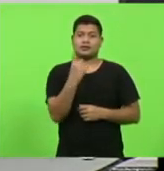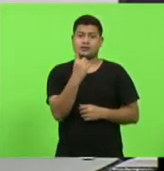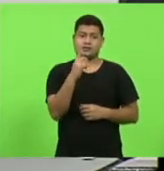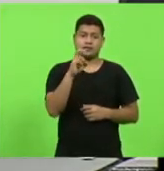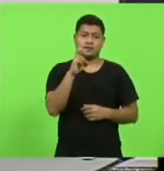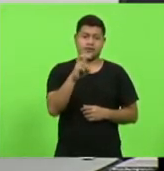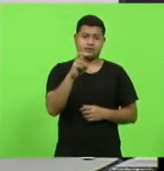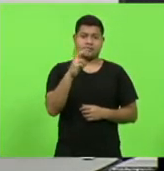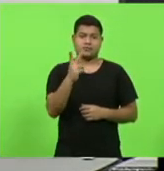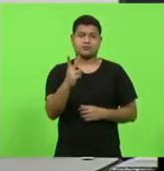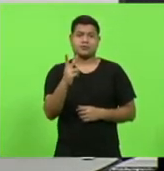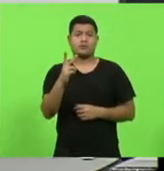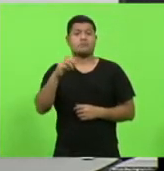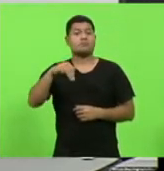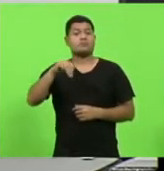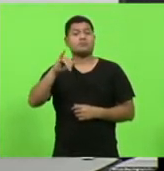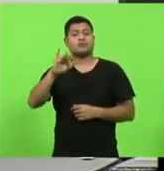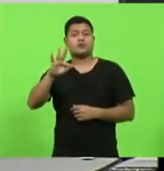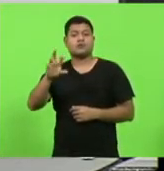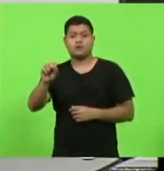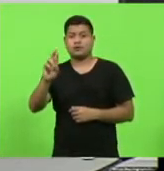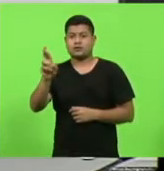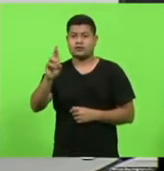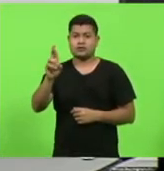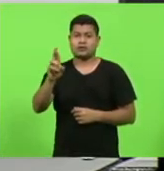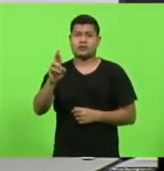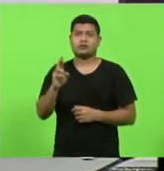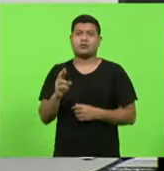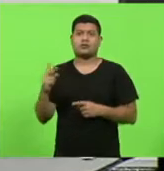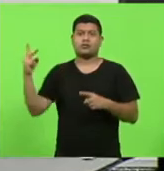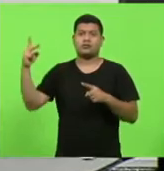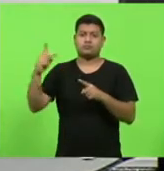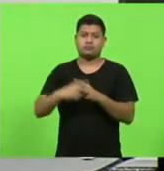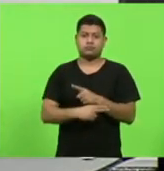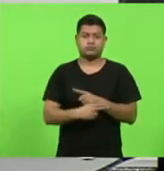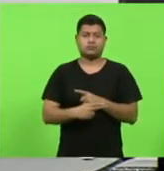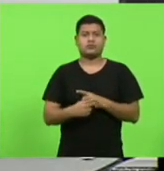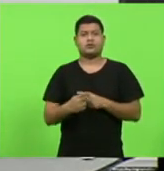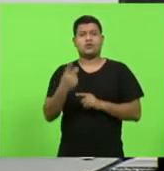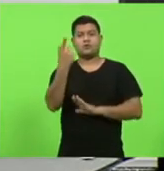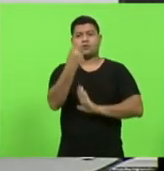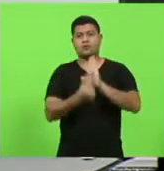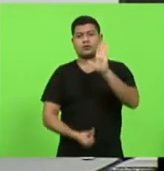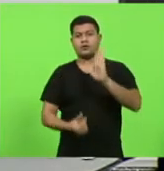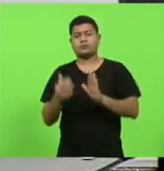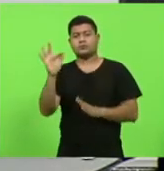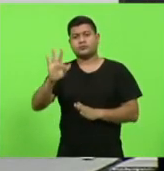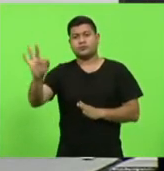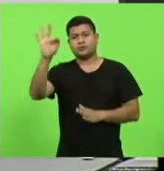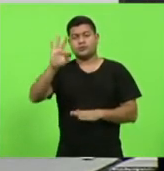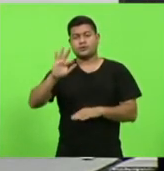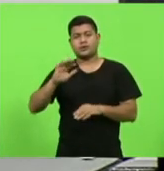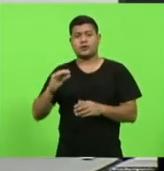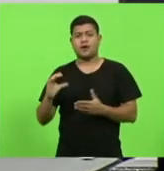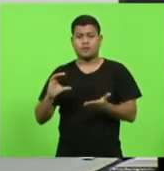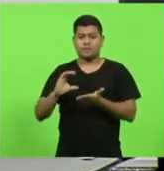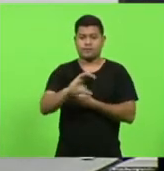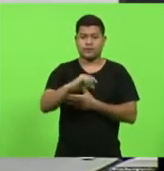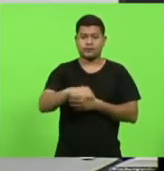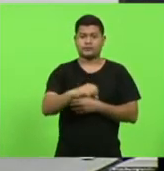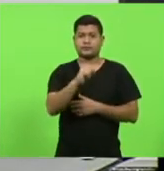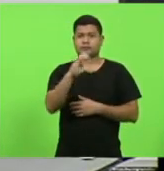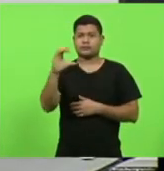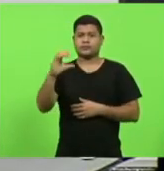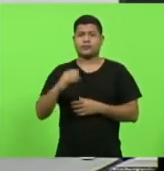152 milhões de reais de corte no orçamento federal para o estado de Santa Catarina. Só